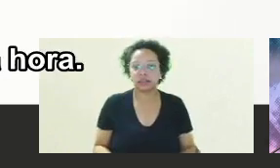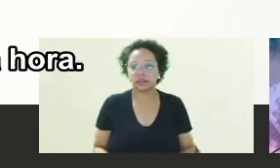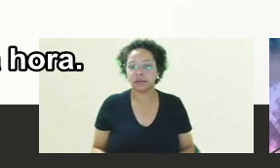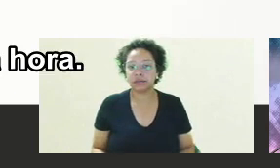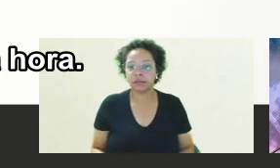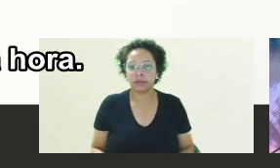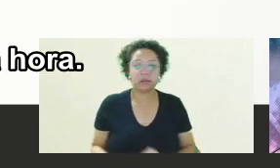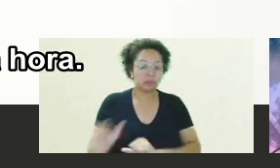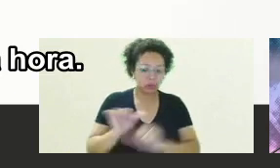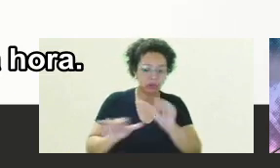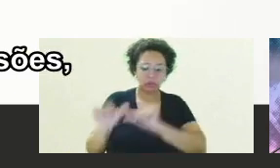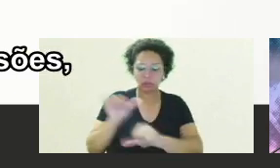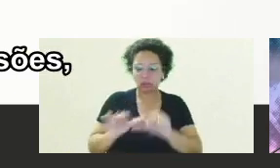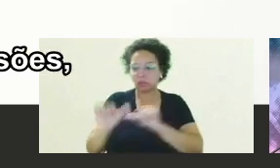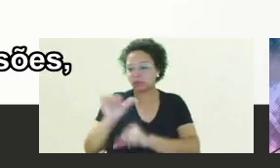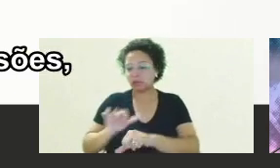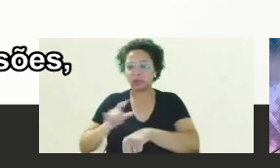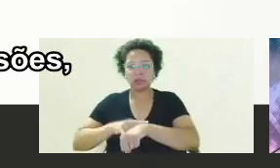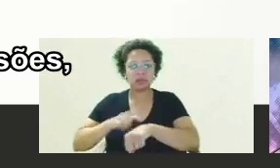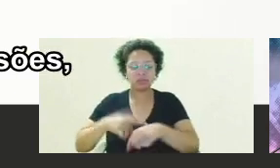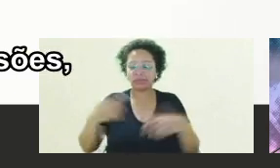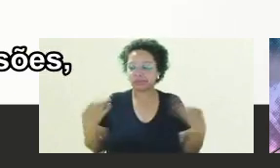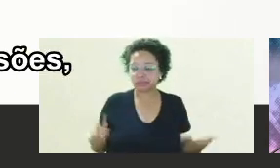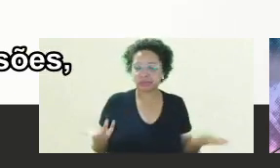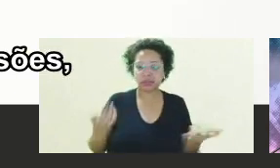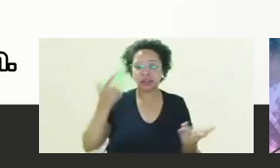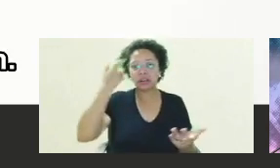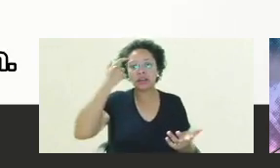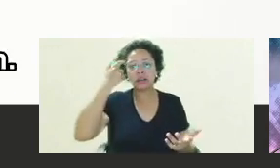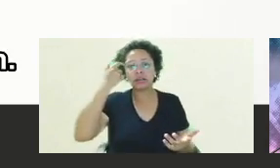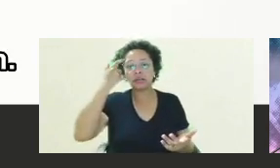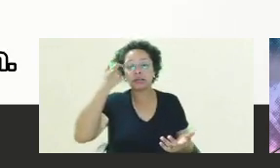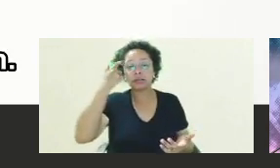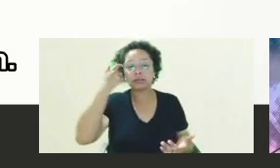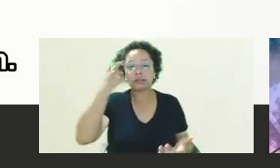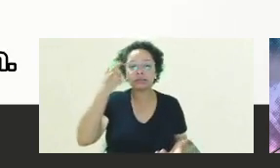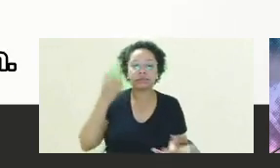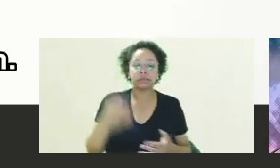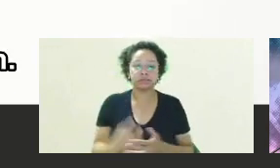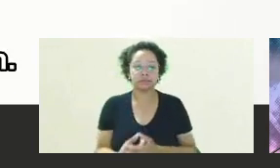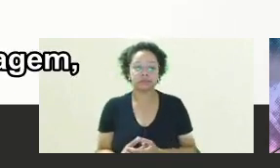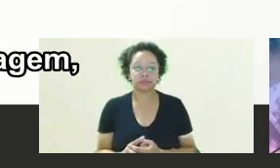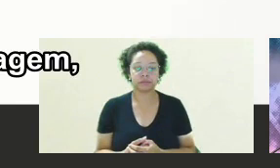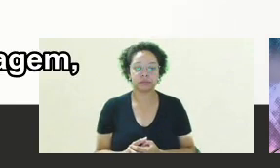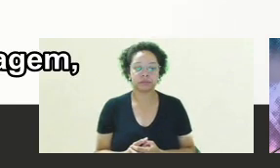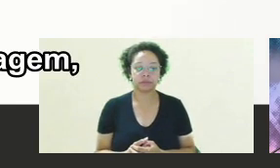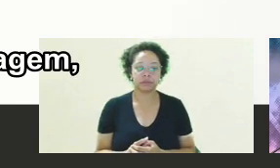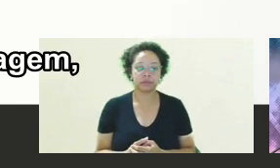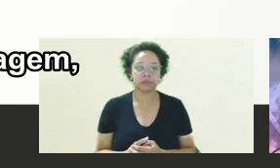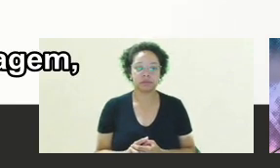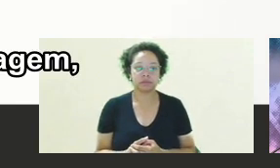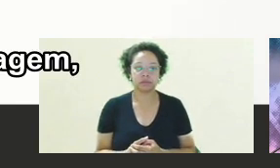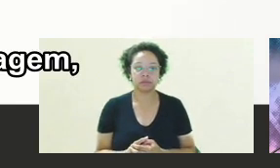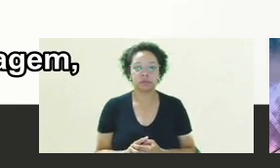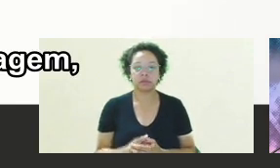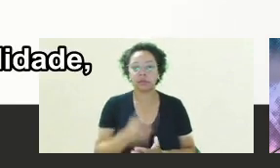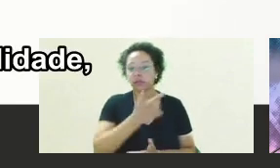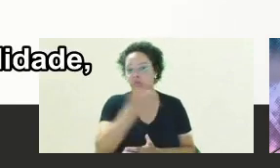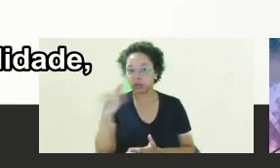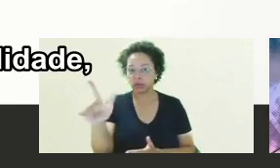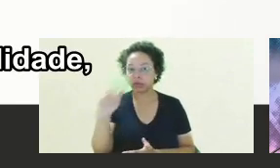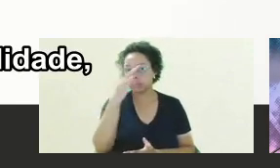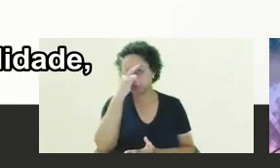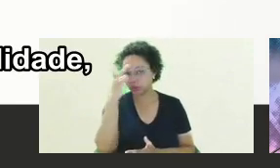coisas mudam toda hora, né? As linguagens, as versões, os sistemas, enfim. O nosso outro